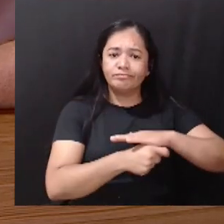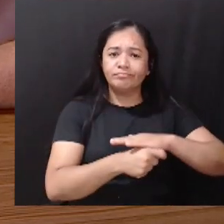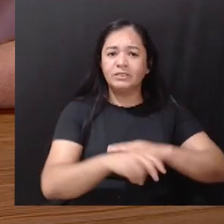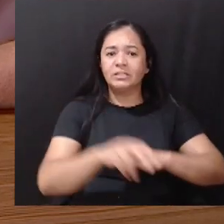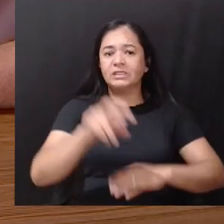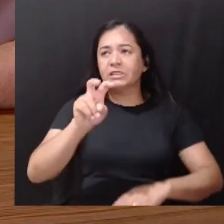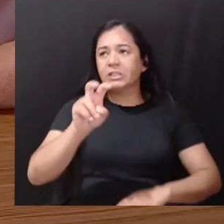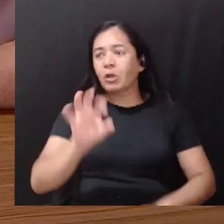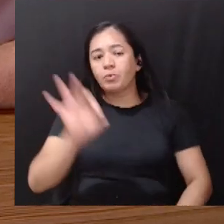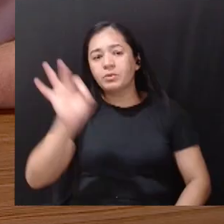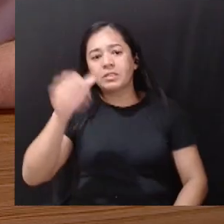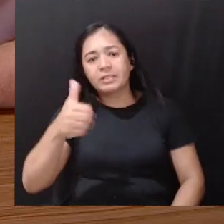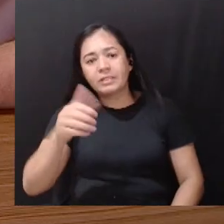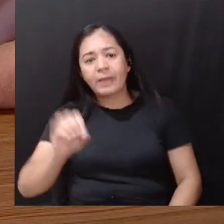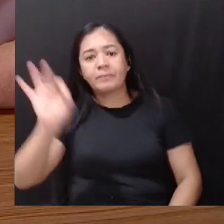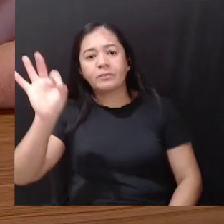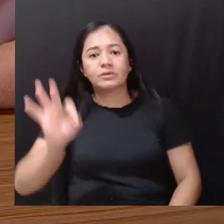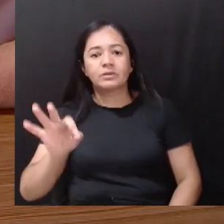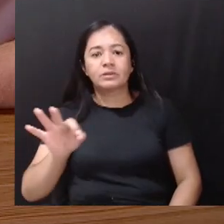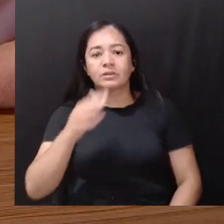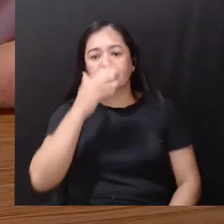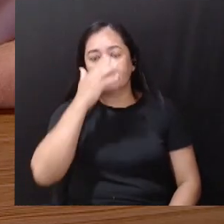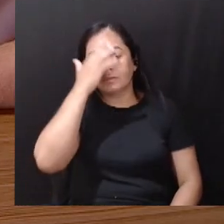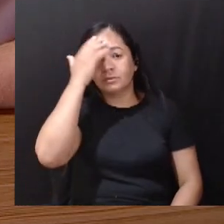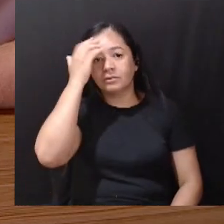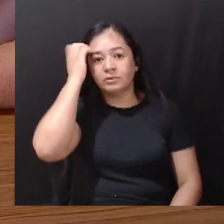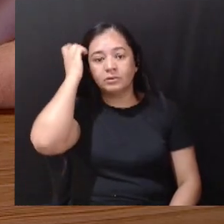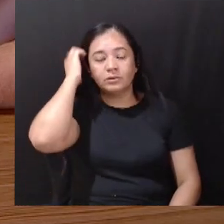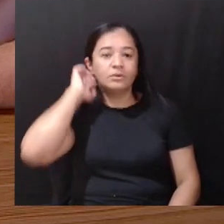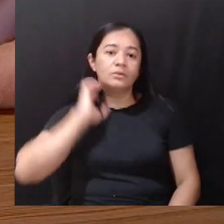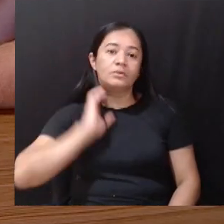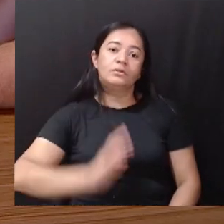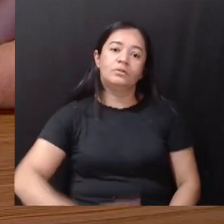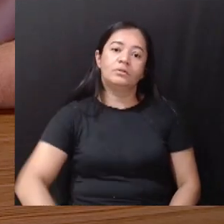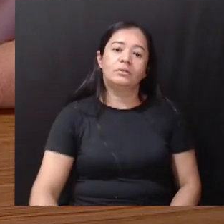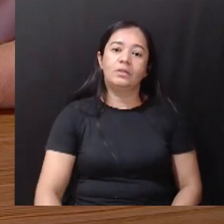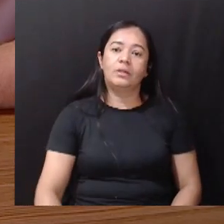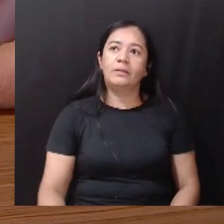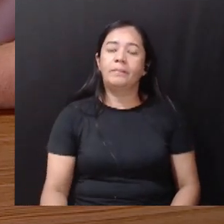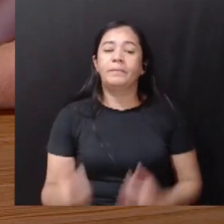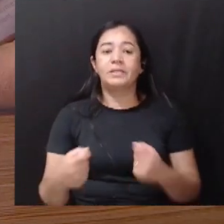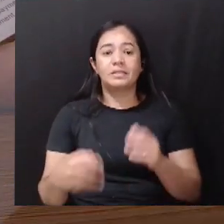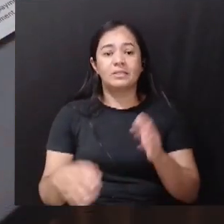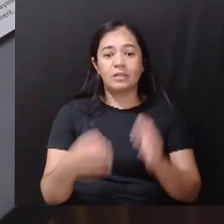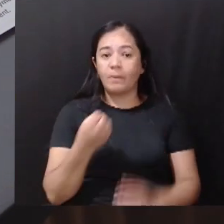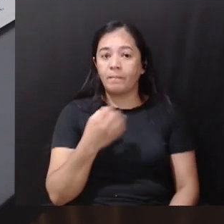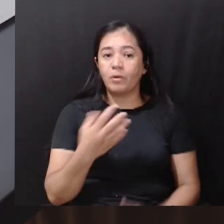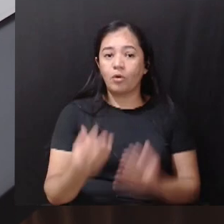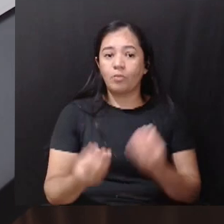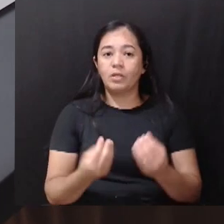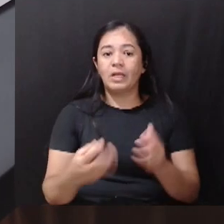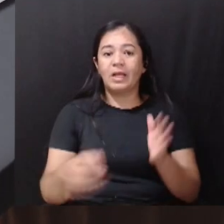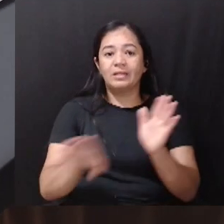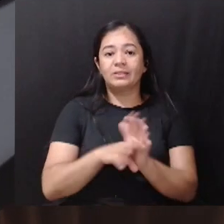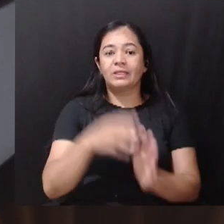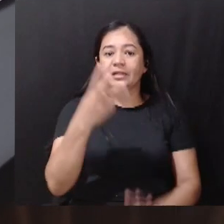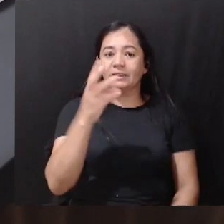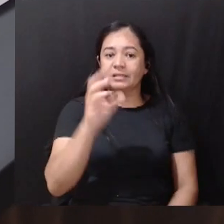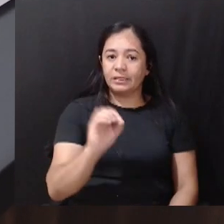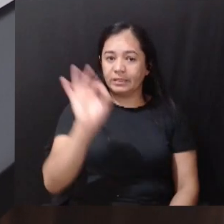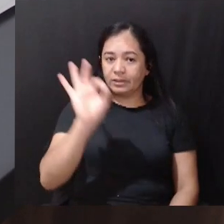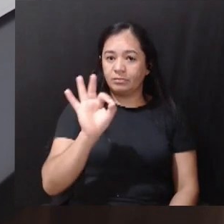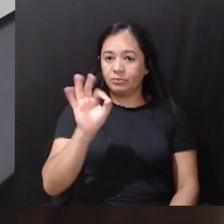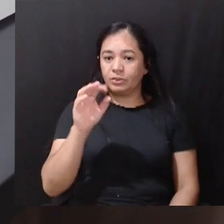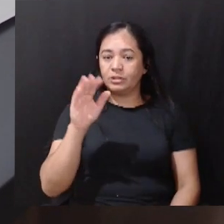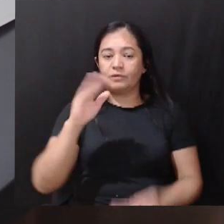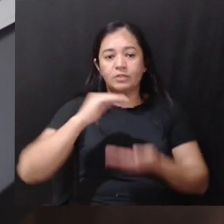5%, 10%, o ideal é que seja um valor maior, ali até uns 30%, é um valor saudável para você estar poupando do